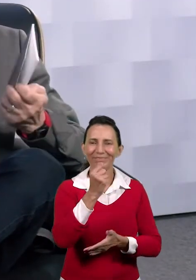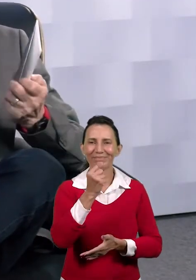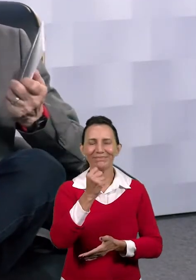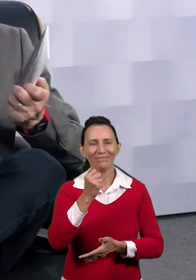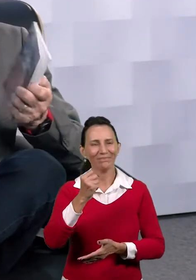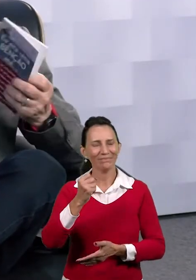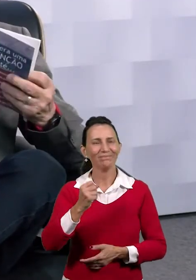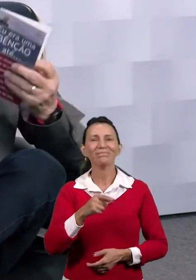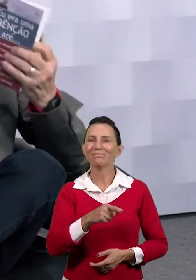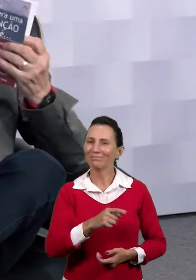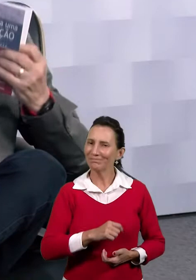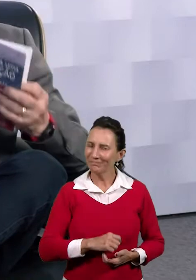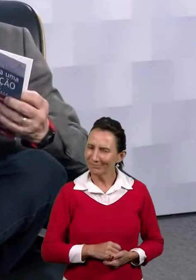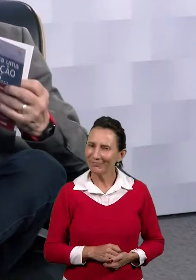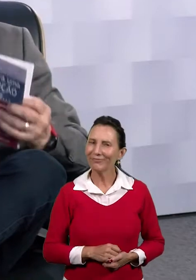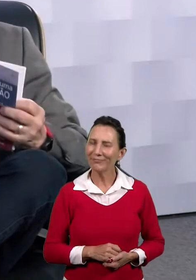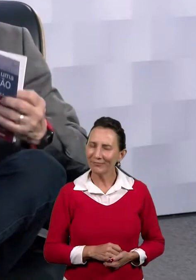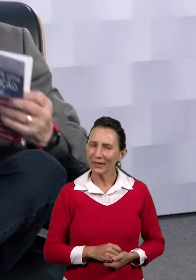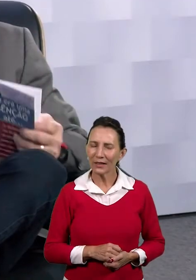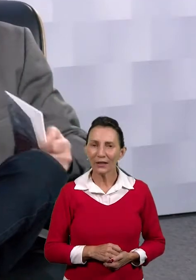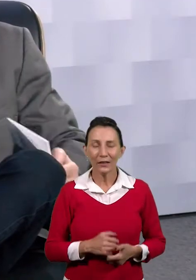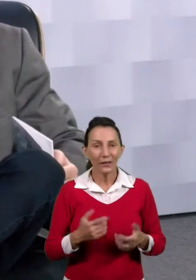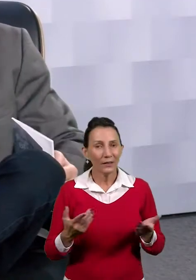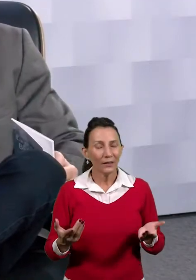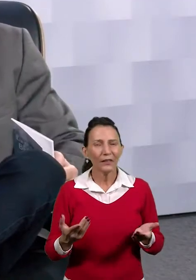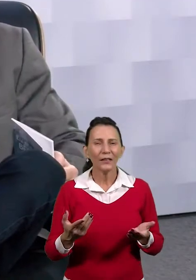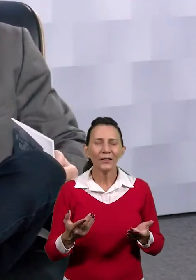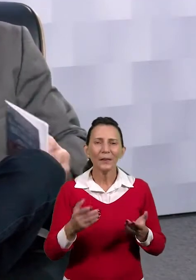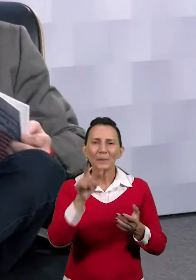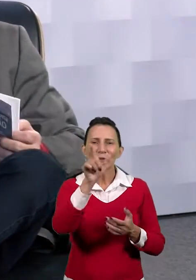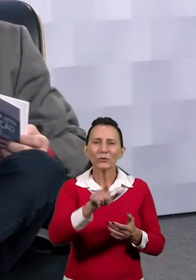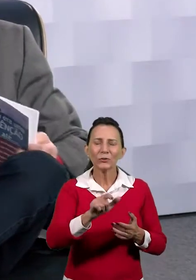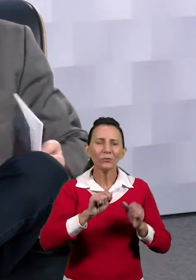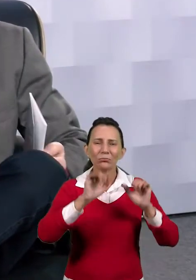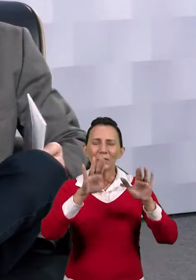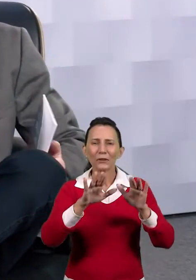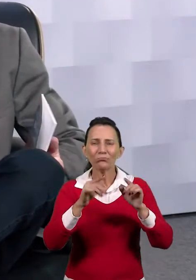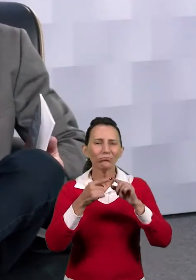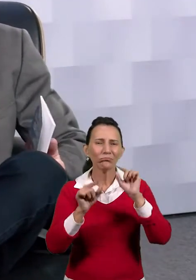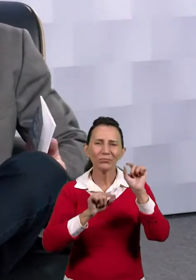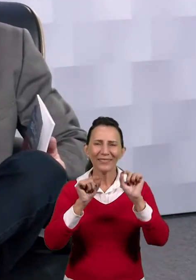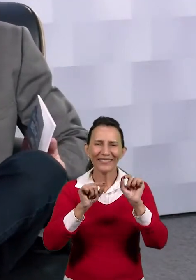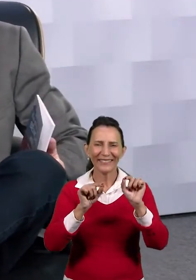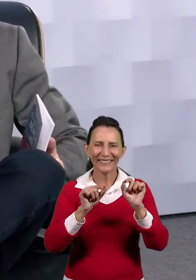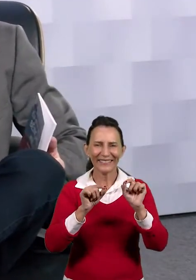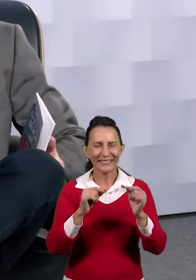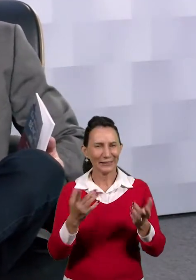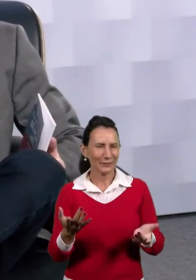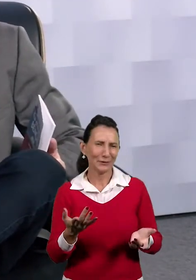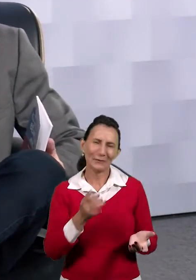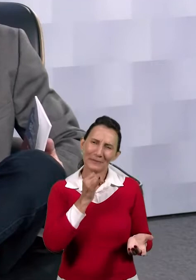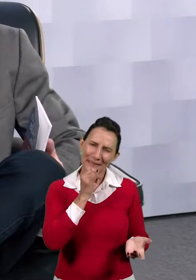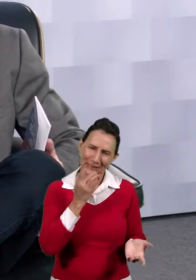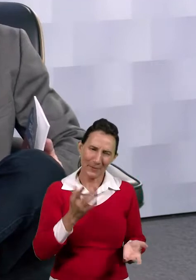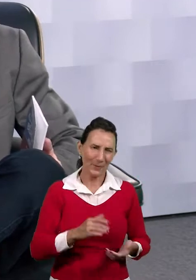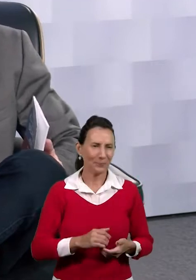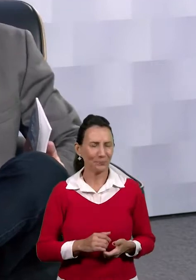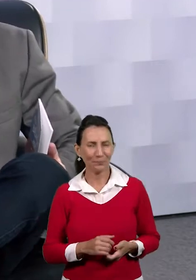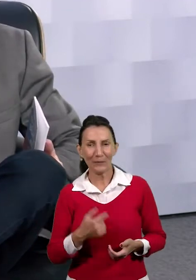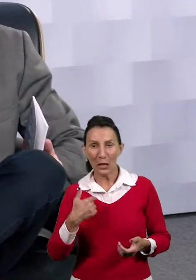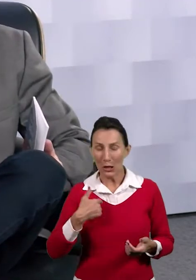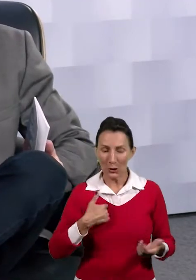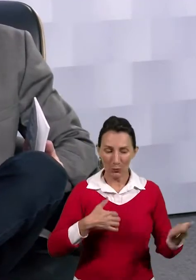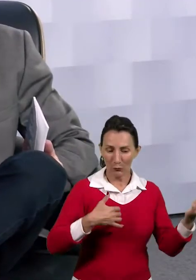na Bíblia o que é ser uma bênção, ser um grande instrumento afinado. Não adianta eu ter um violão,